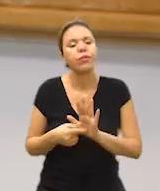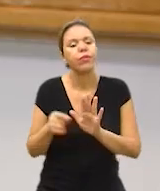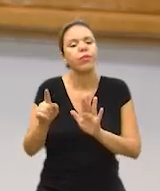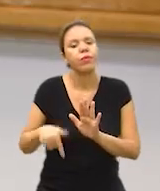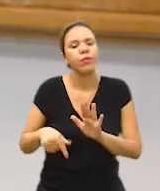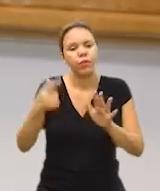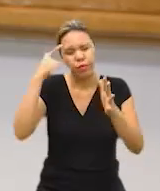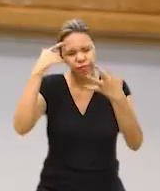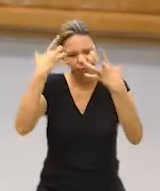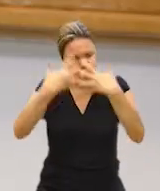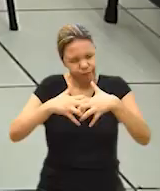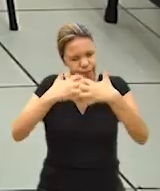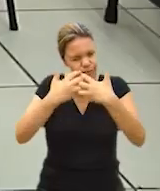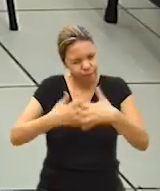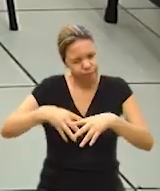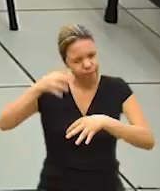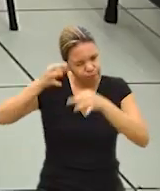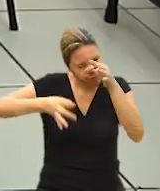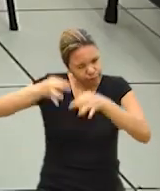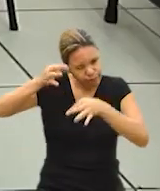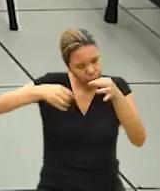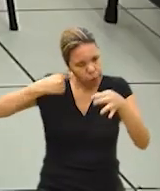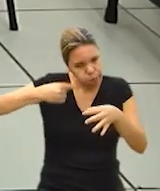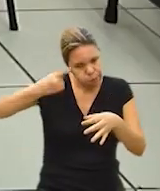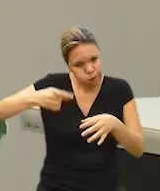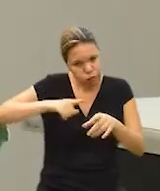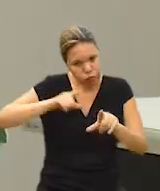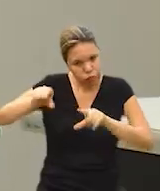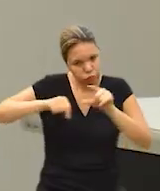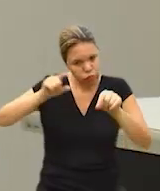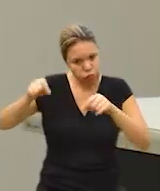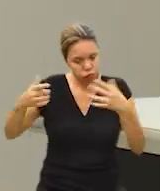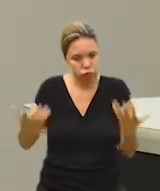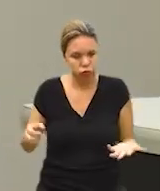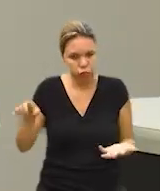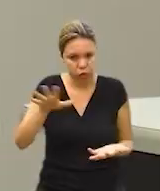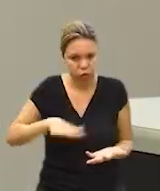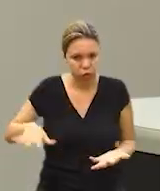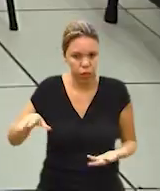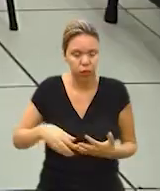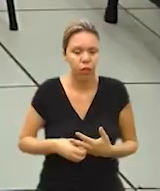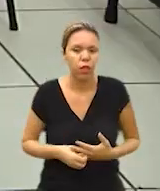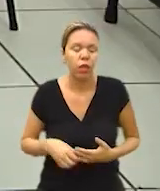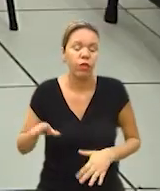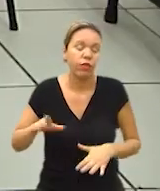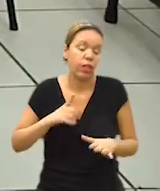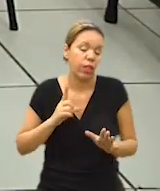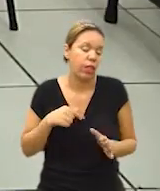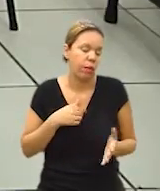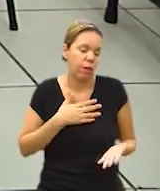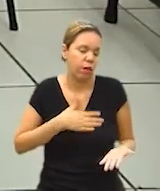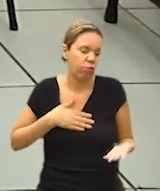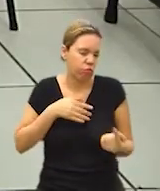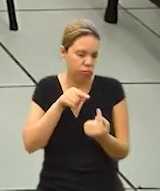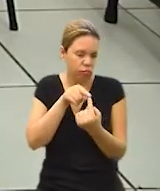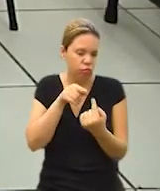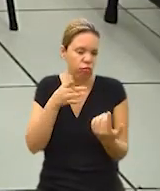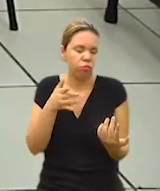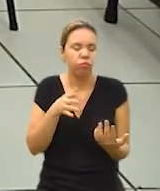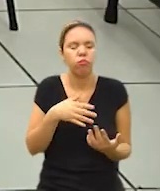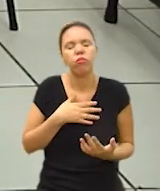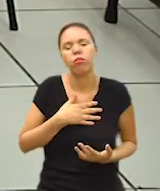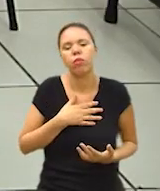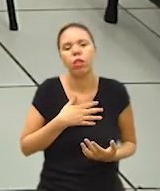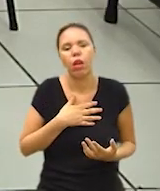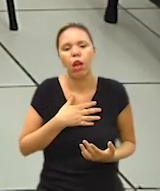um raciocínio jurídico. Ele tem até uma escolha ali, né? De escolher a área, que às vezes ele tem mais afinidade. Mas, né? Como